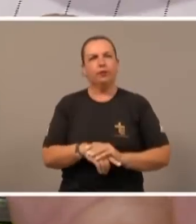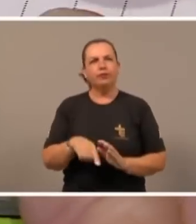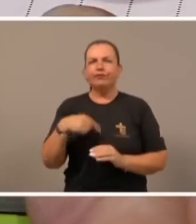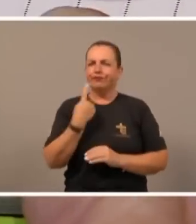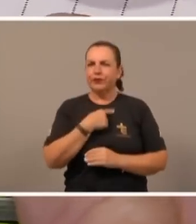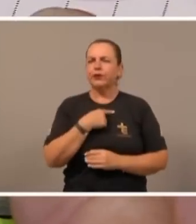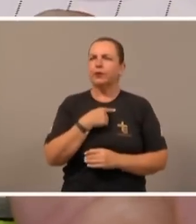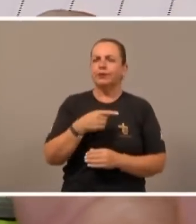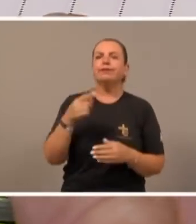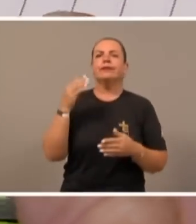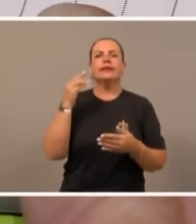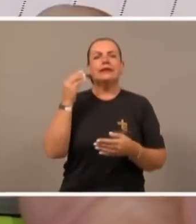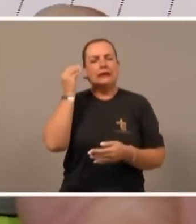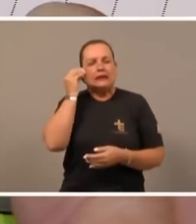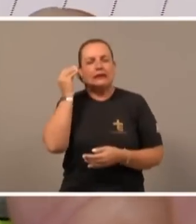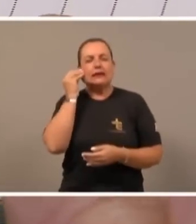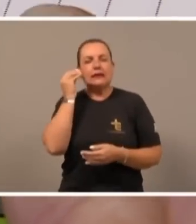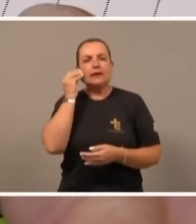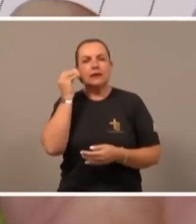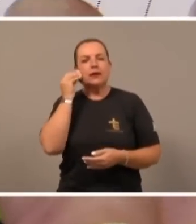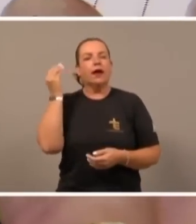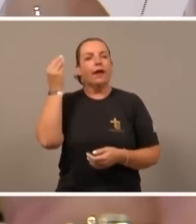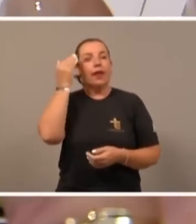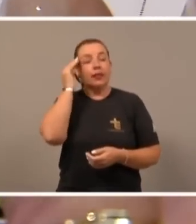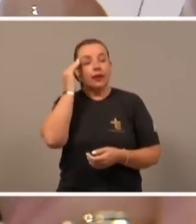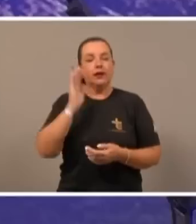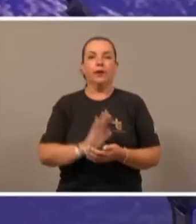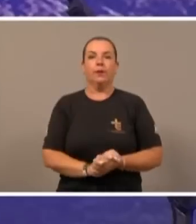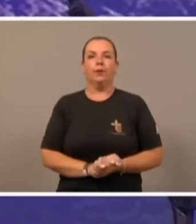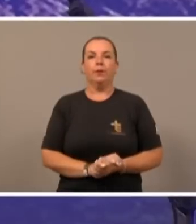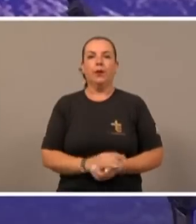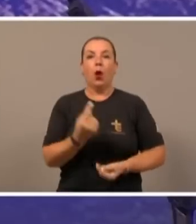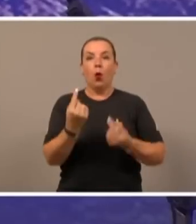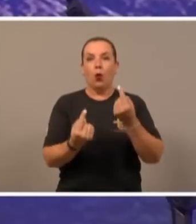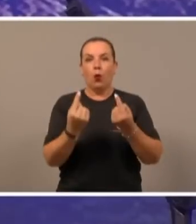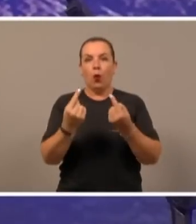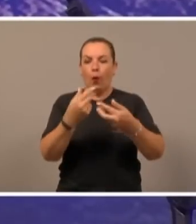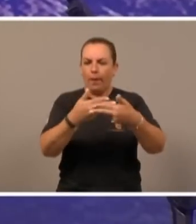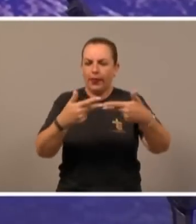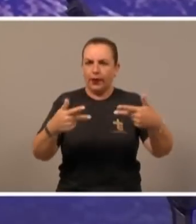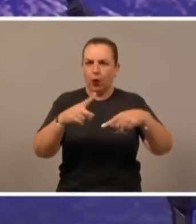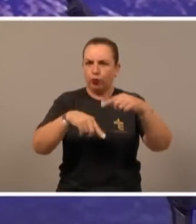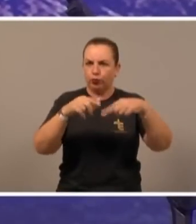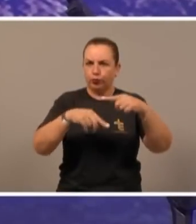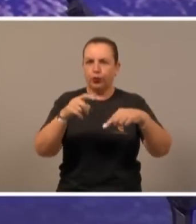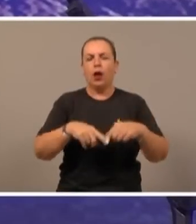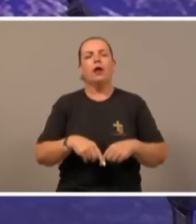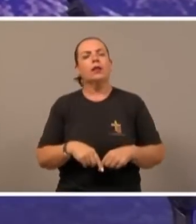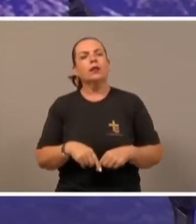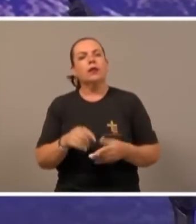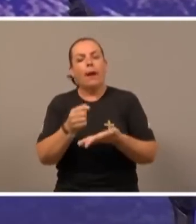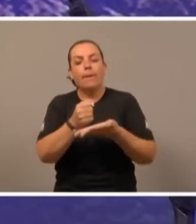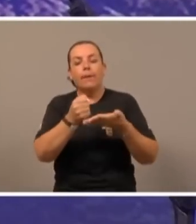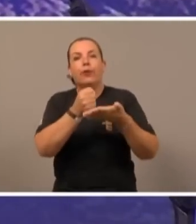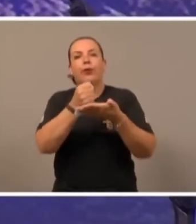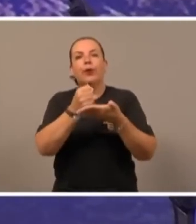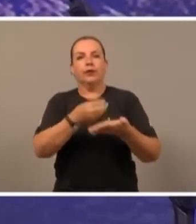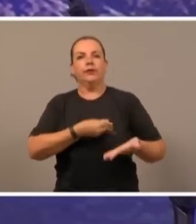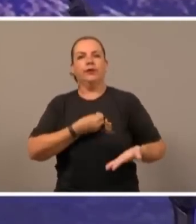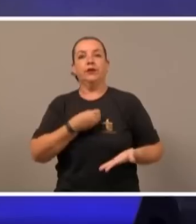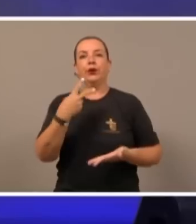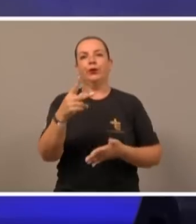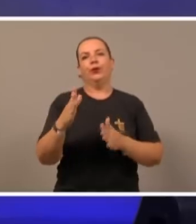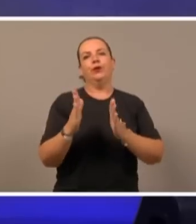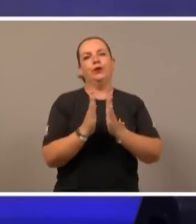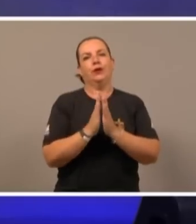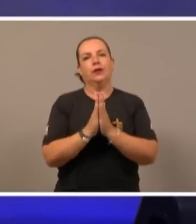como você reza? Qual o seu material de apoio na vida de oração?